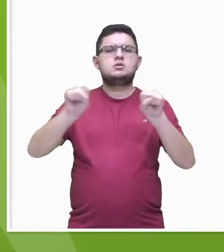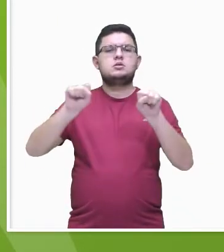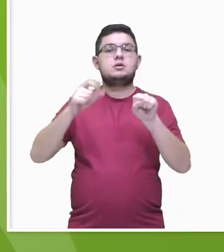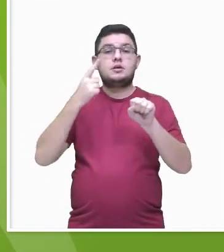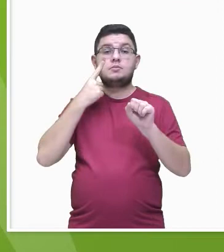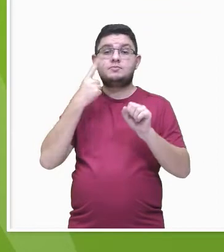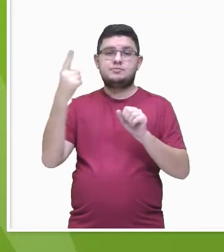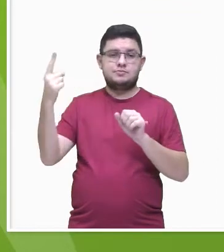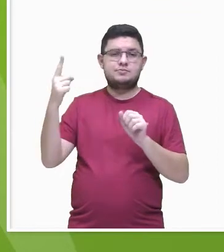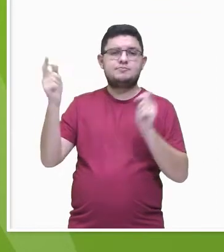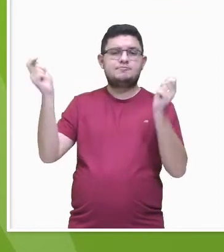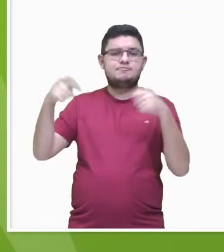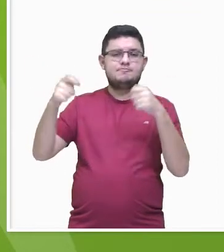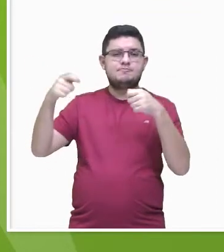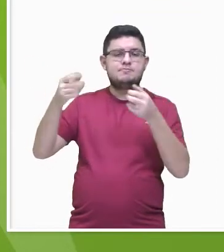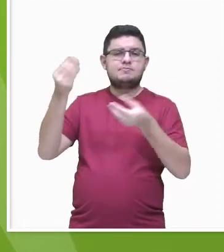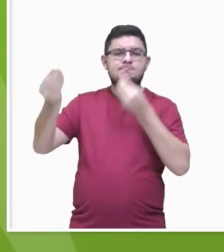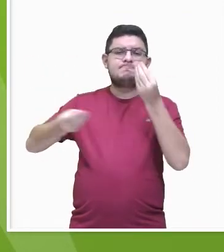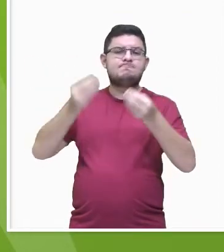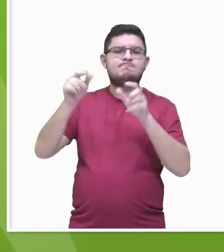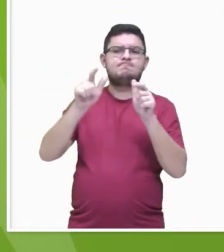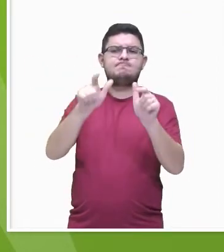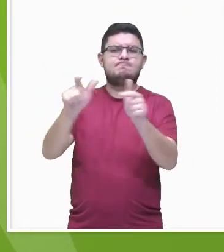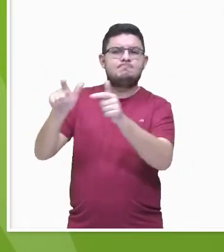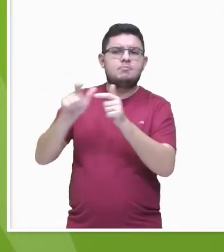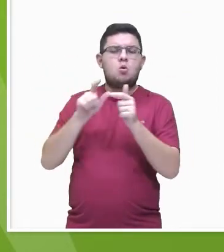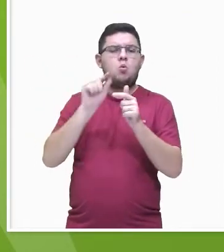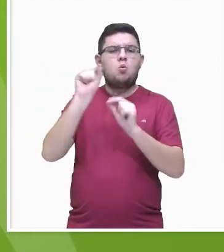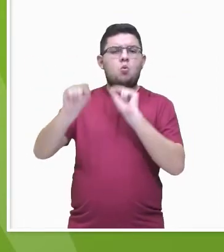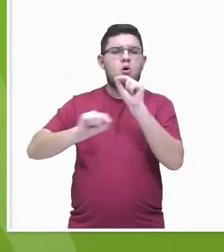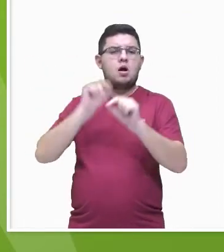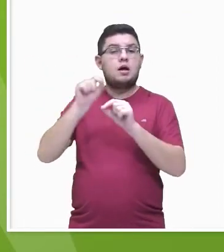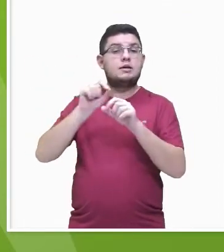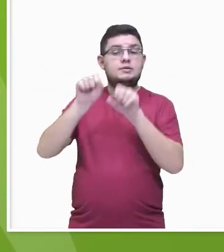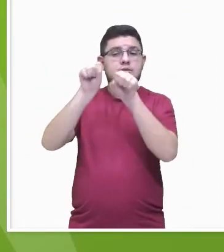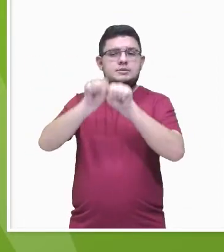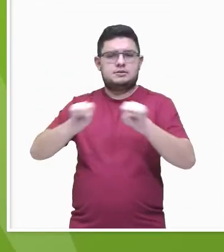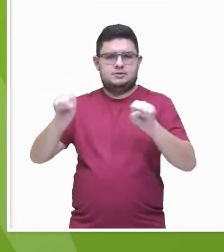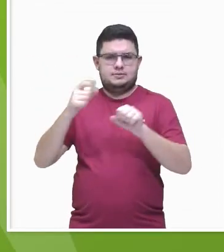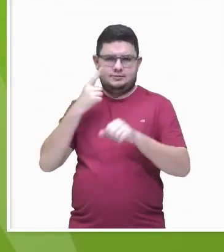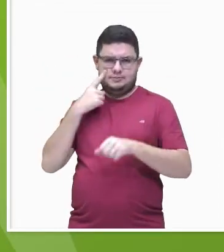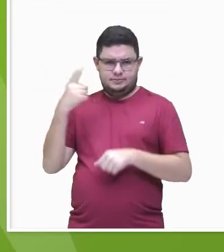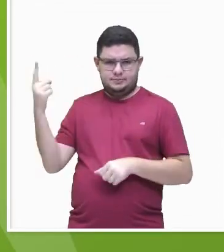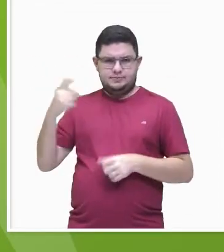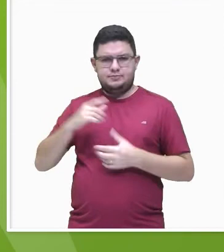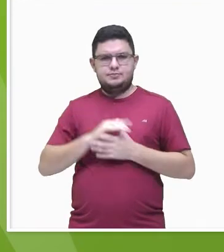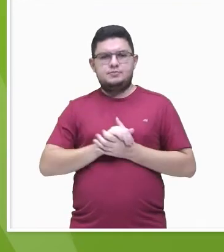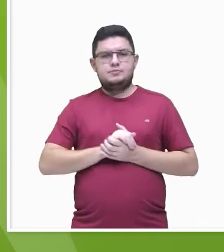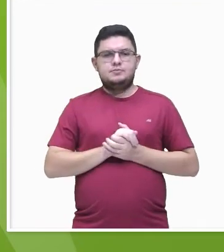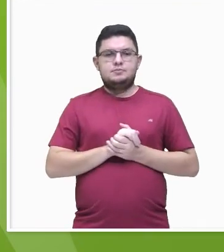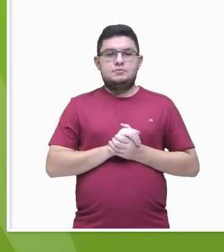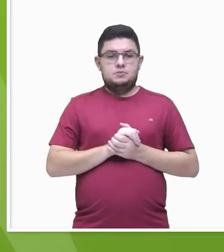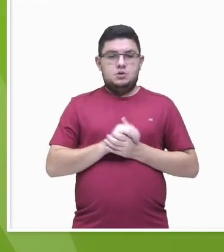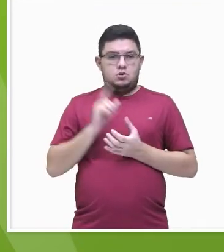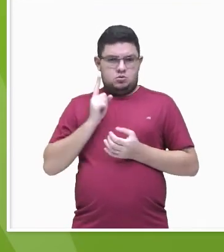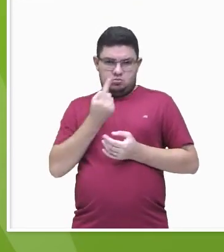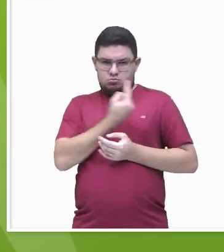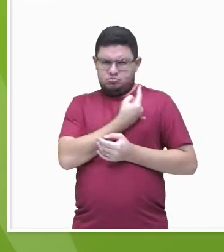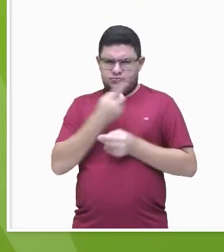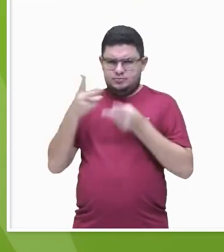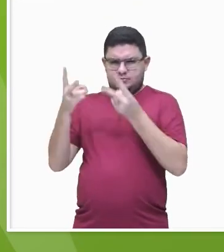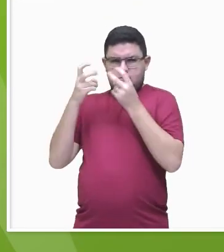como é que estão localizados esse sistema ambulacrário, tá? A gente está visualizando aí na